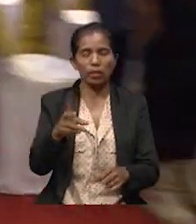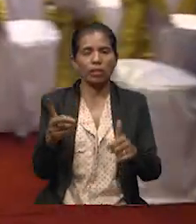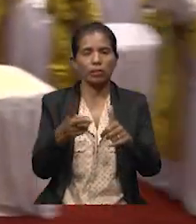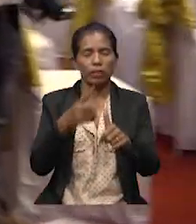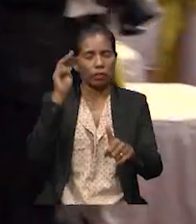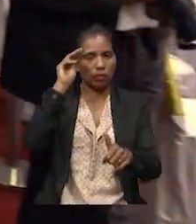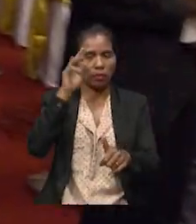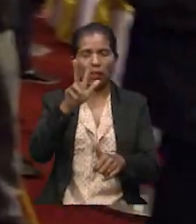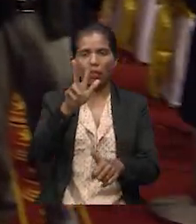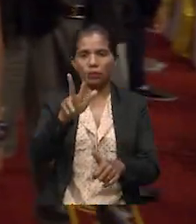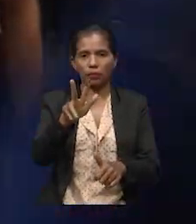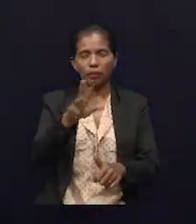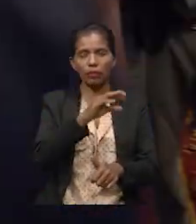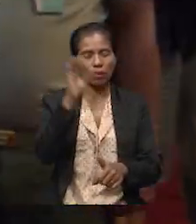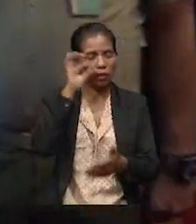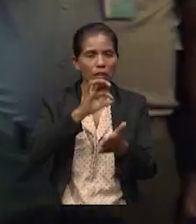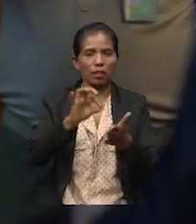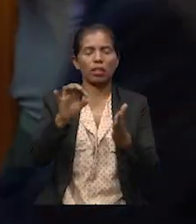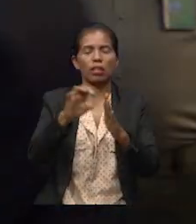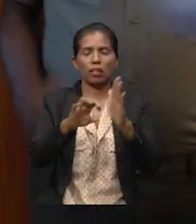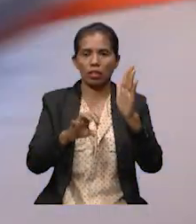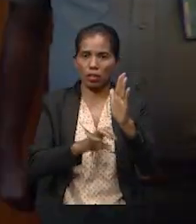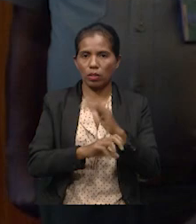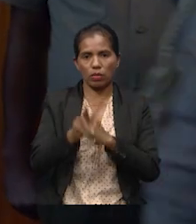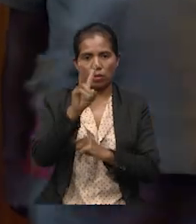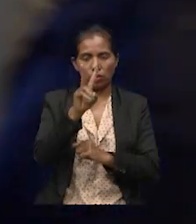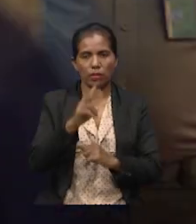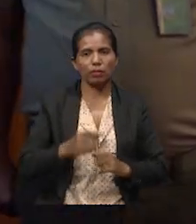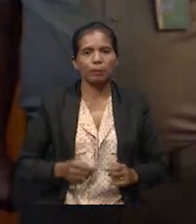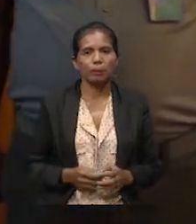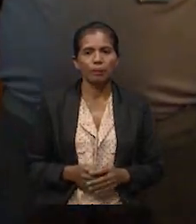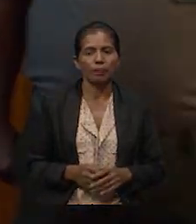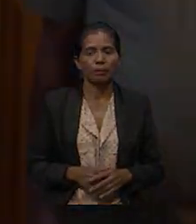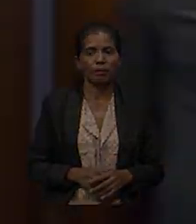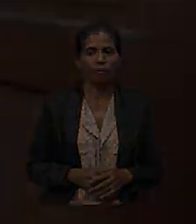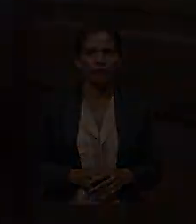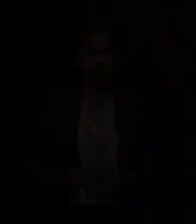vice-ministro Tolu, no secretário de Estado Rua. Bem-vindo a Simenes, GMN.